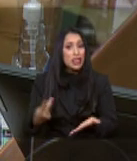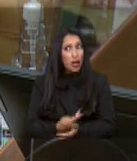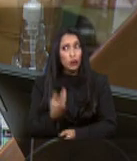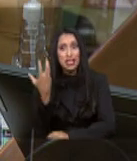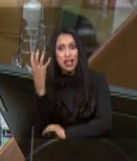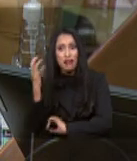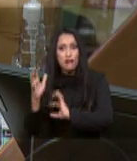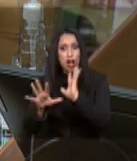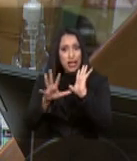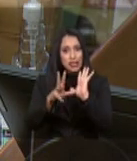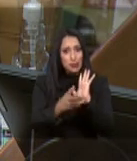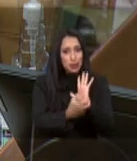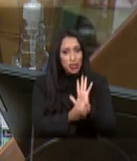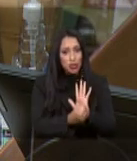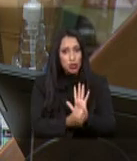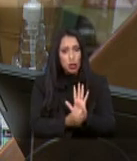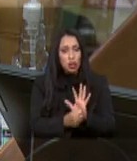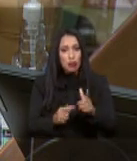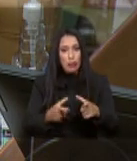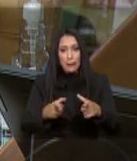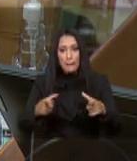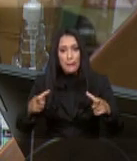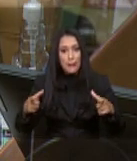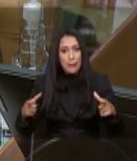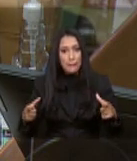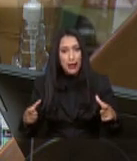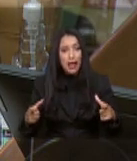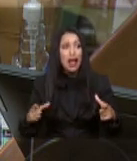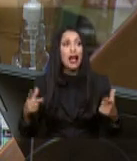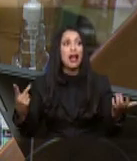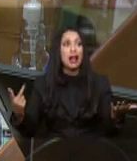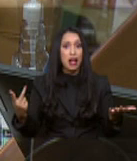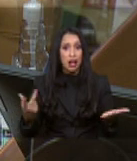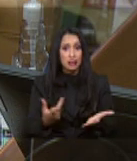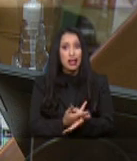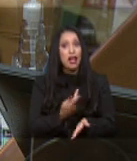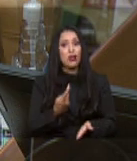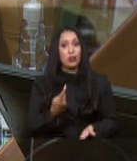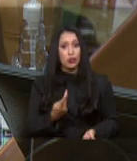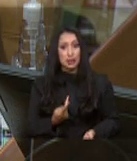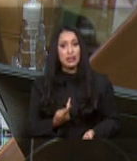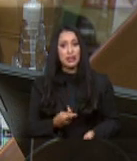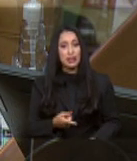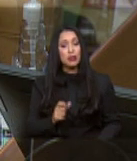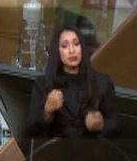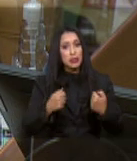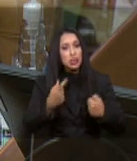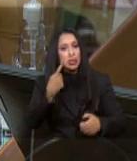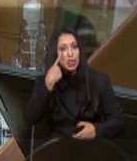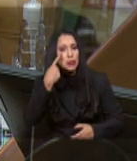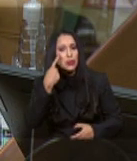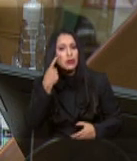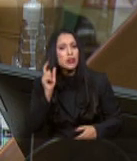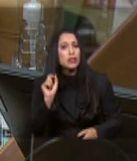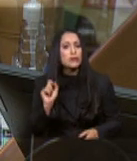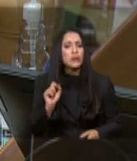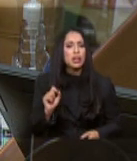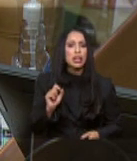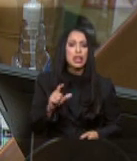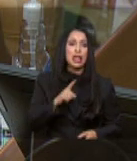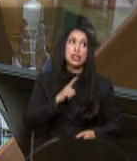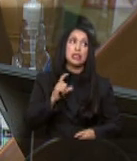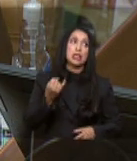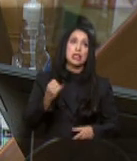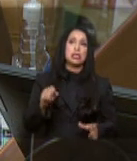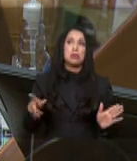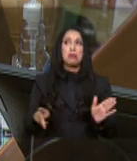e na floresta amazônica, em grande parte, e aí o momento é de verificar se isto é debitado a alguma